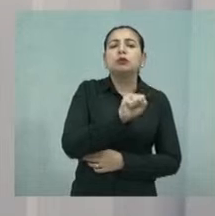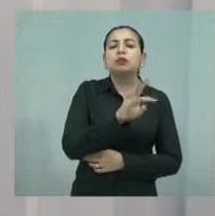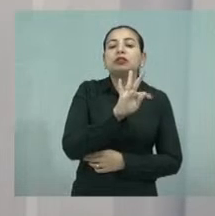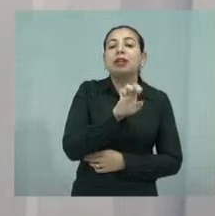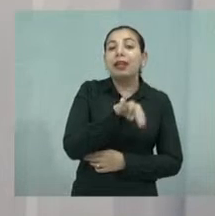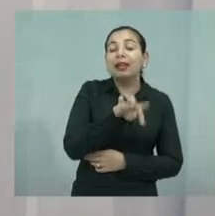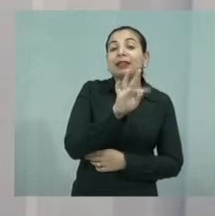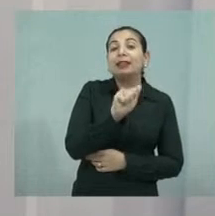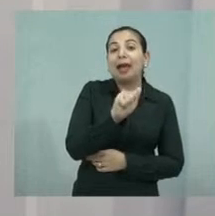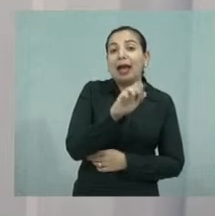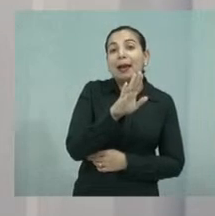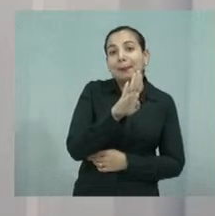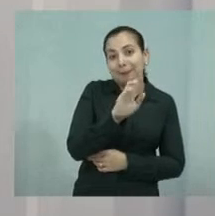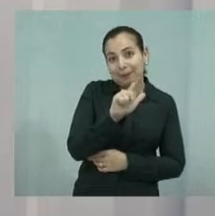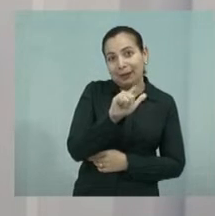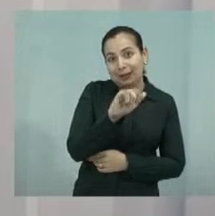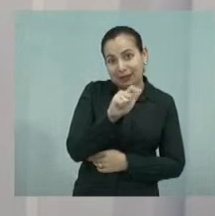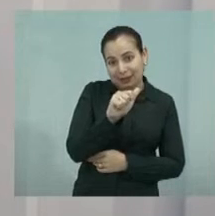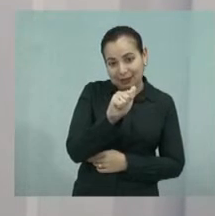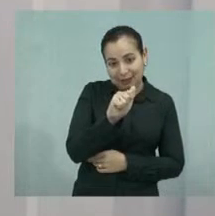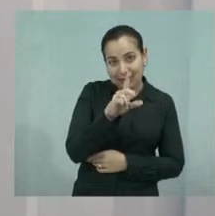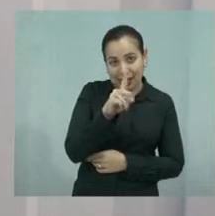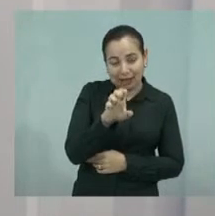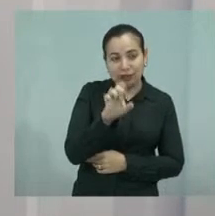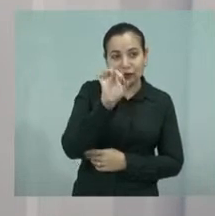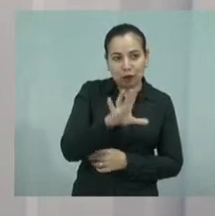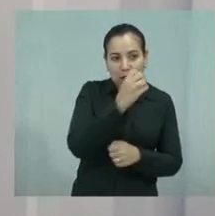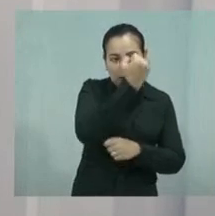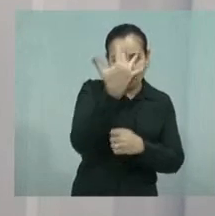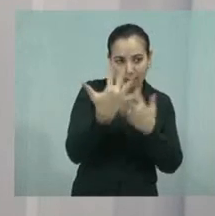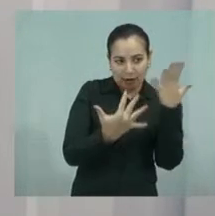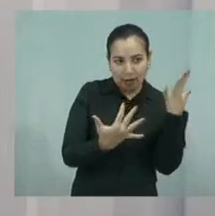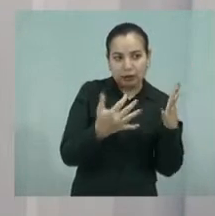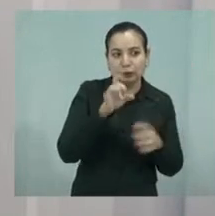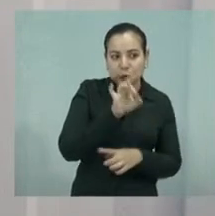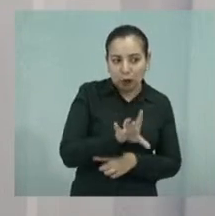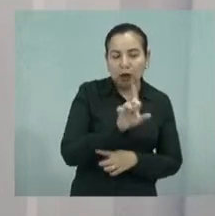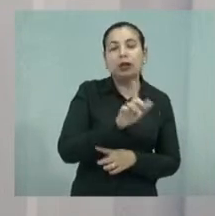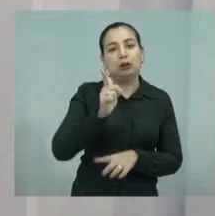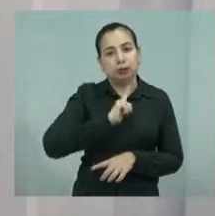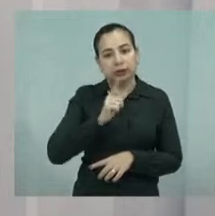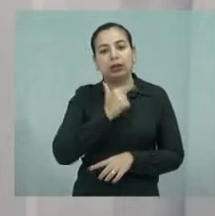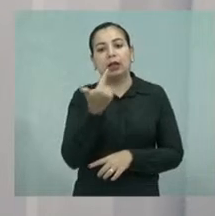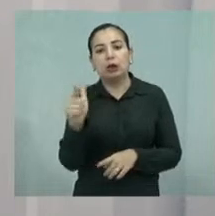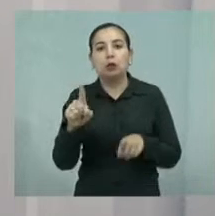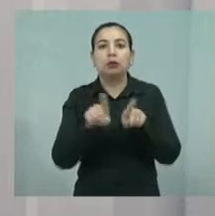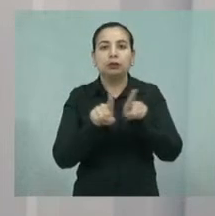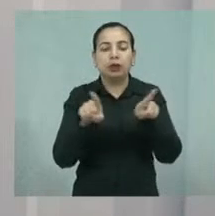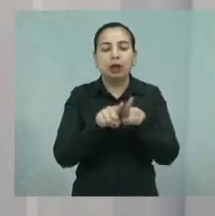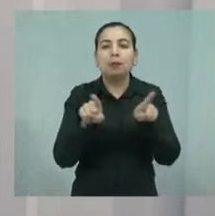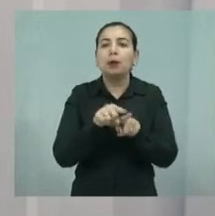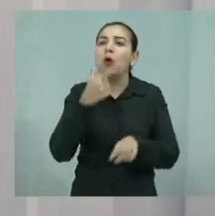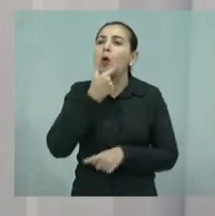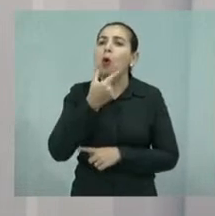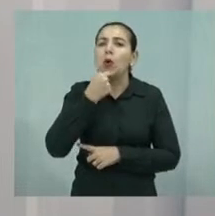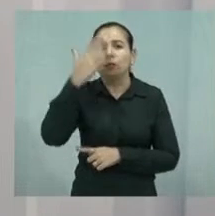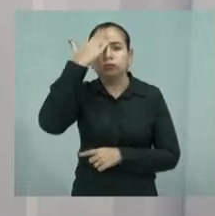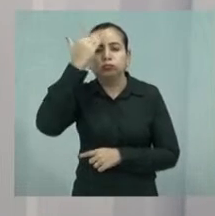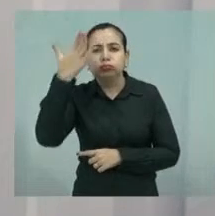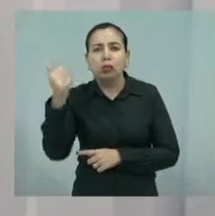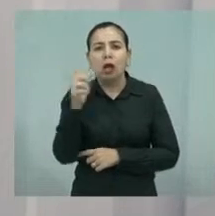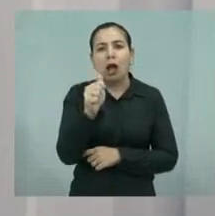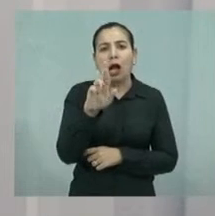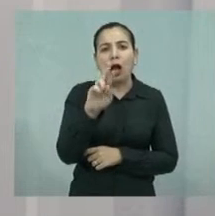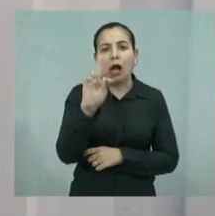questão ambiental. Isso com certeza também será tratado, nós teremos a presença do Arthur Bruno, um grande conhecedor do